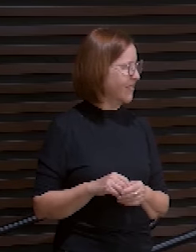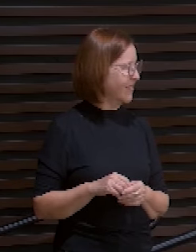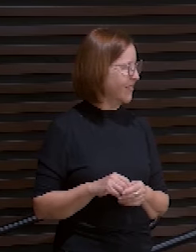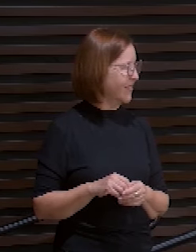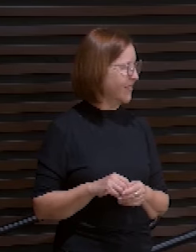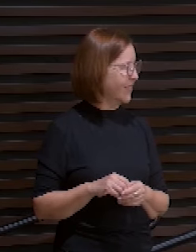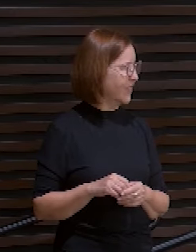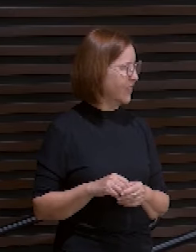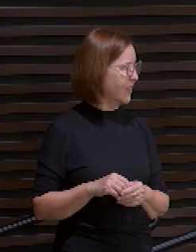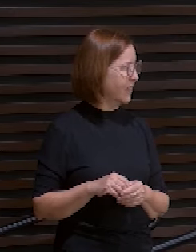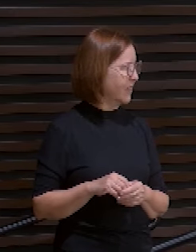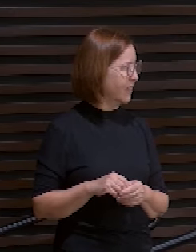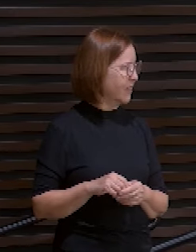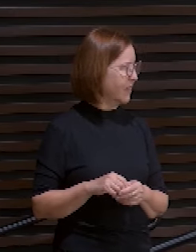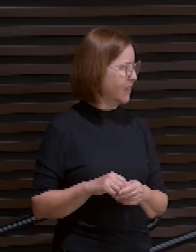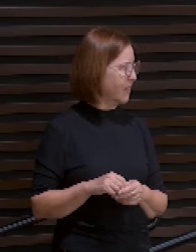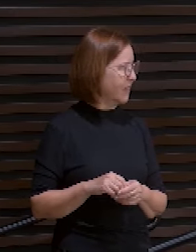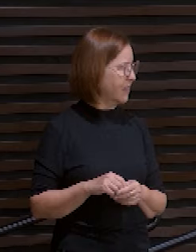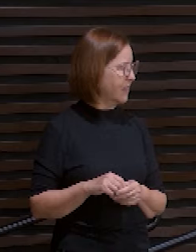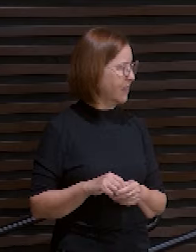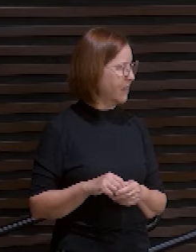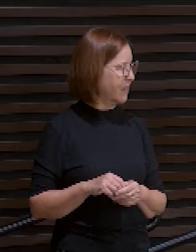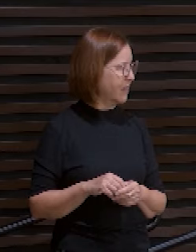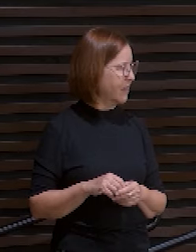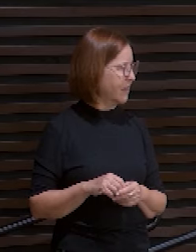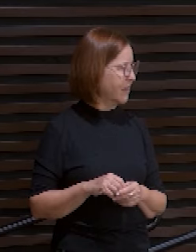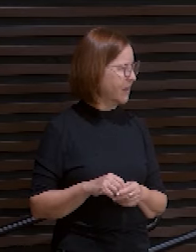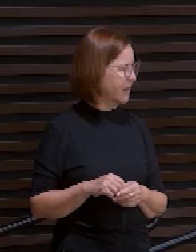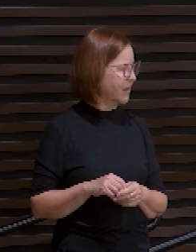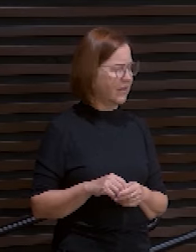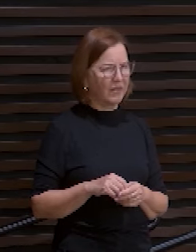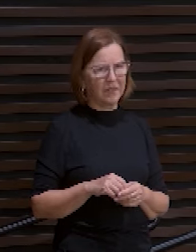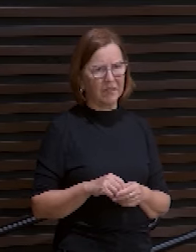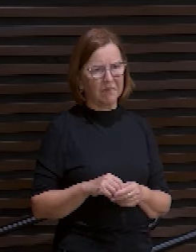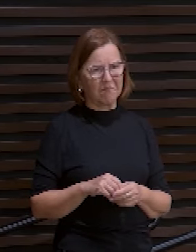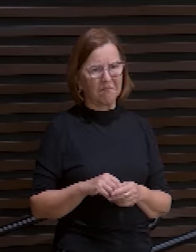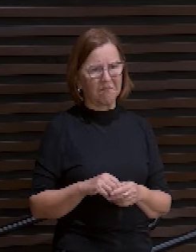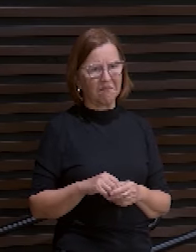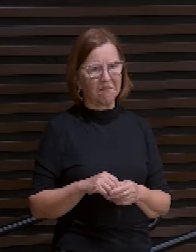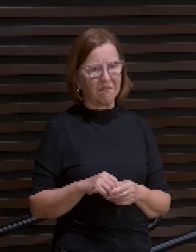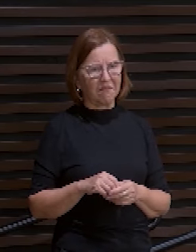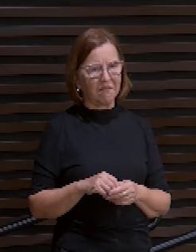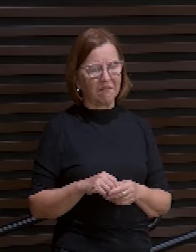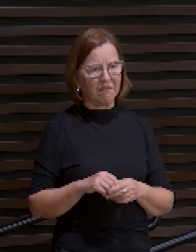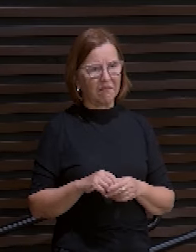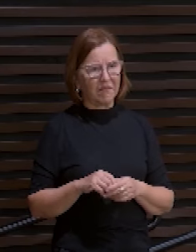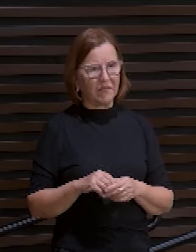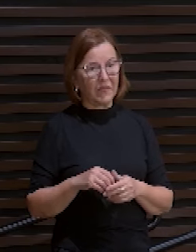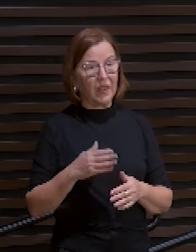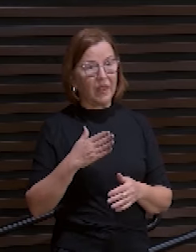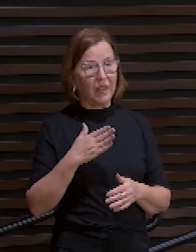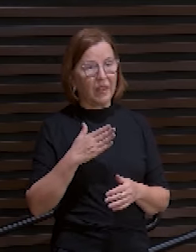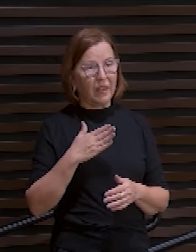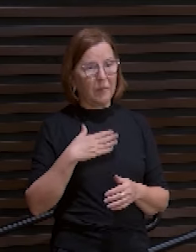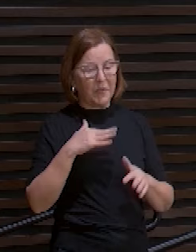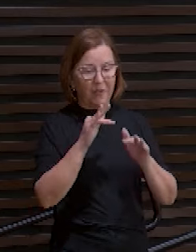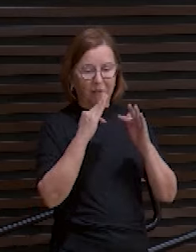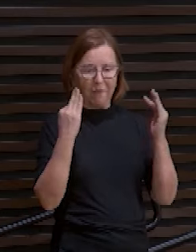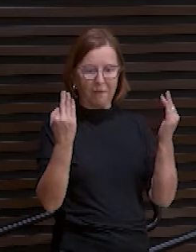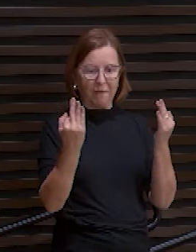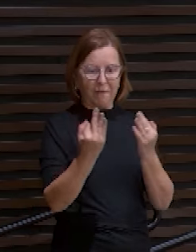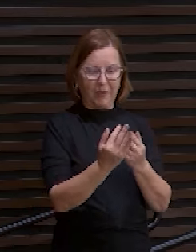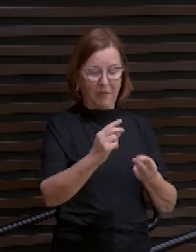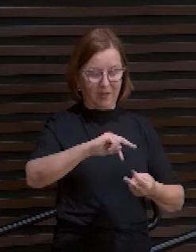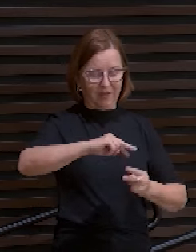minha família genética que fala meus pais